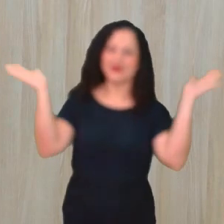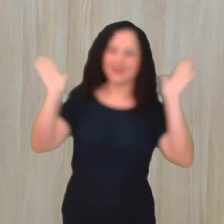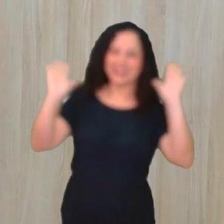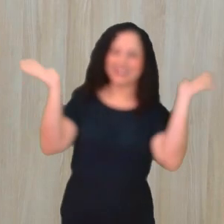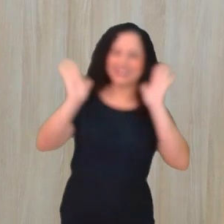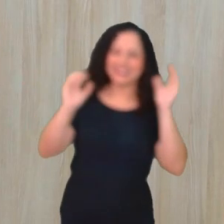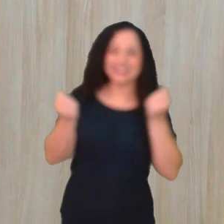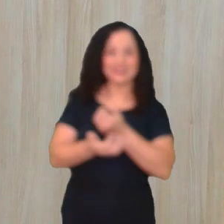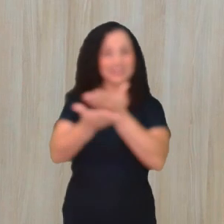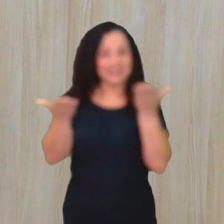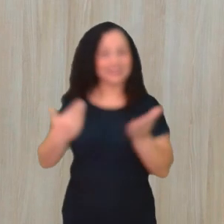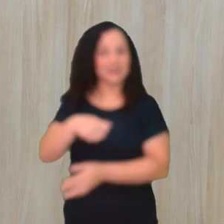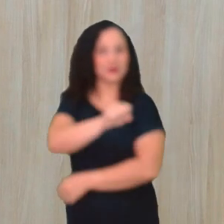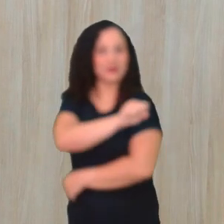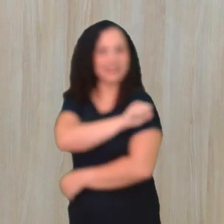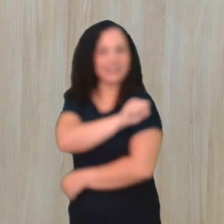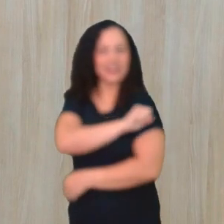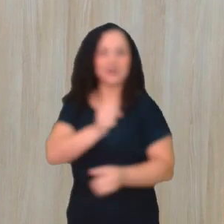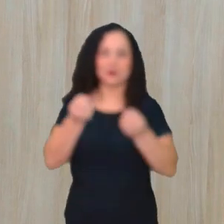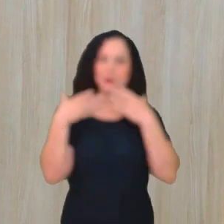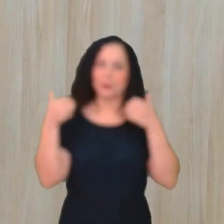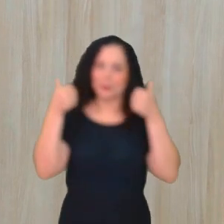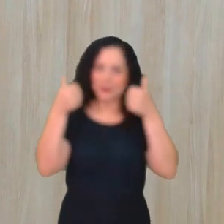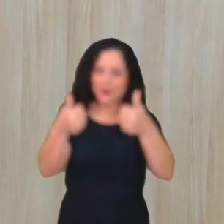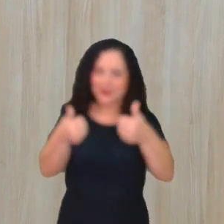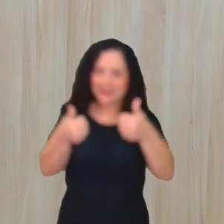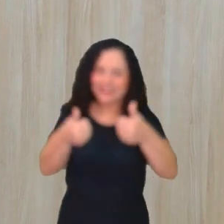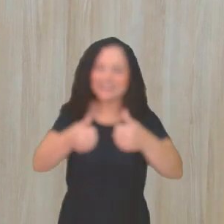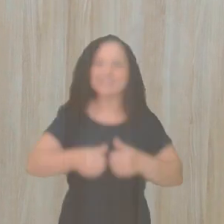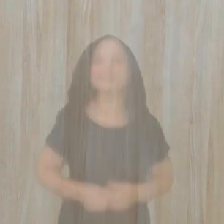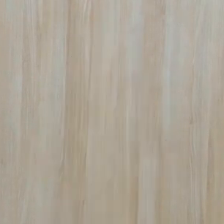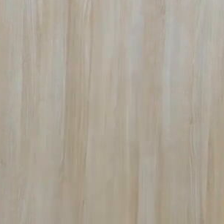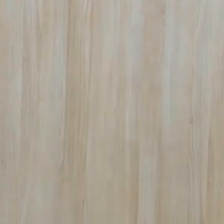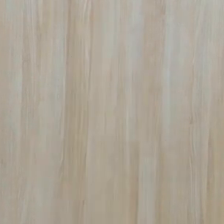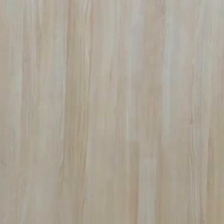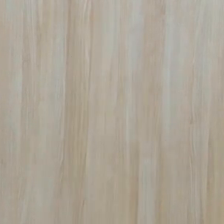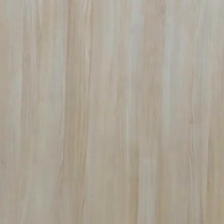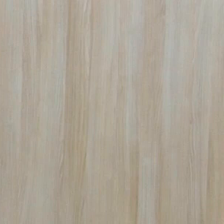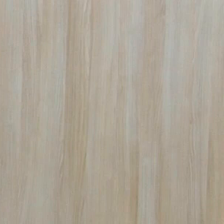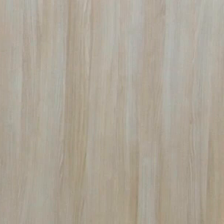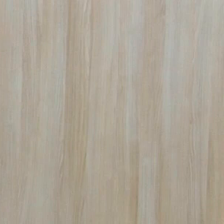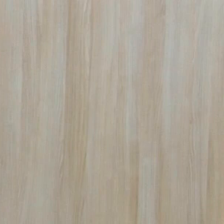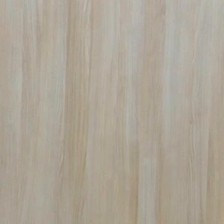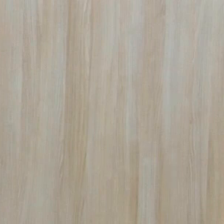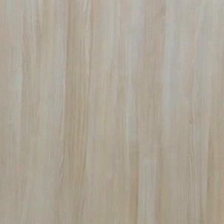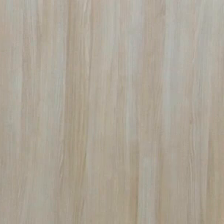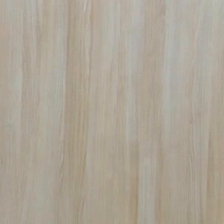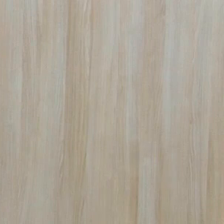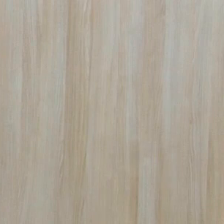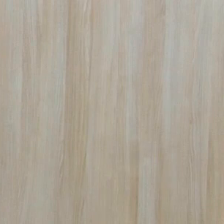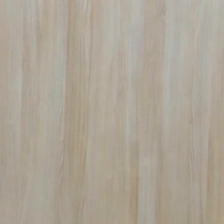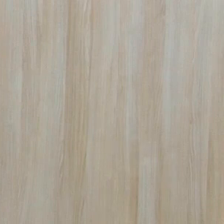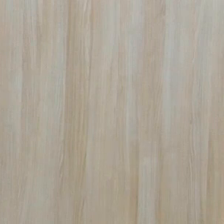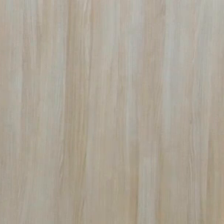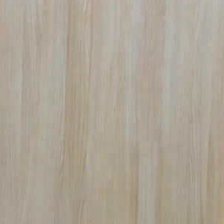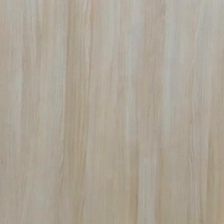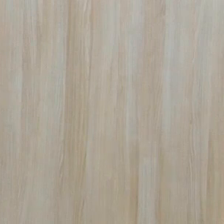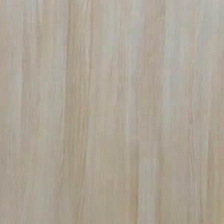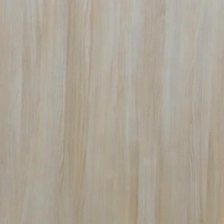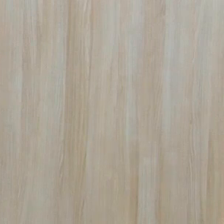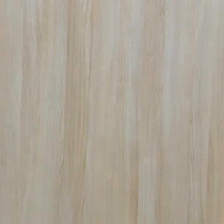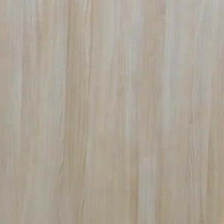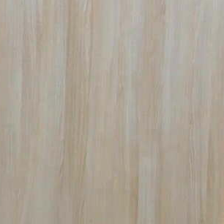Olá, pessoal do 8º ano, tudo bem com vocês? Estamos iniciando mais uma aula de História. Olha que